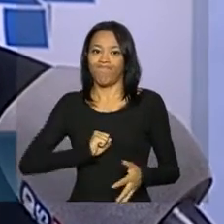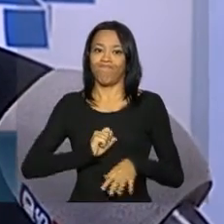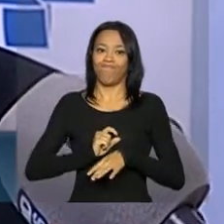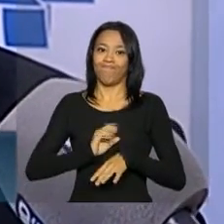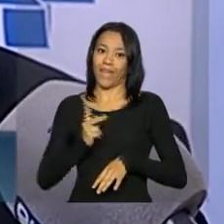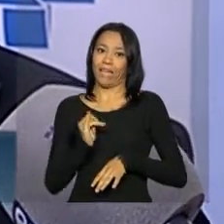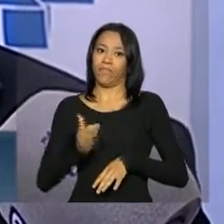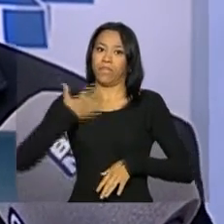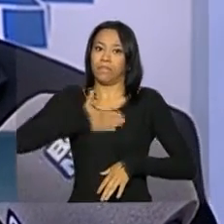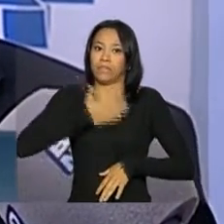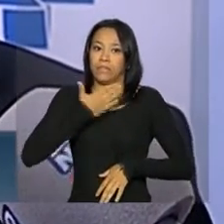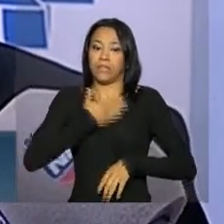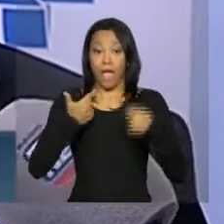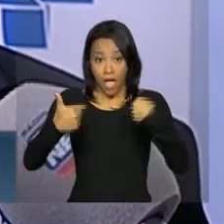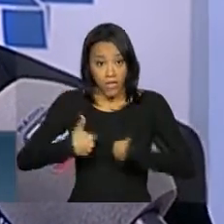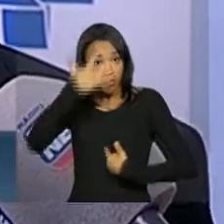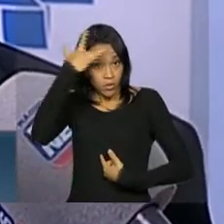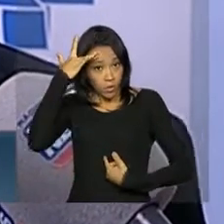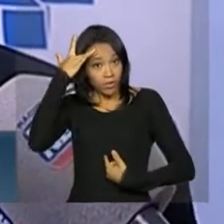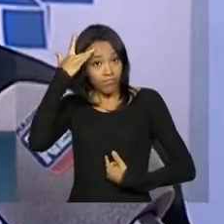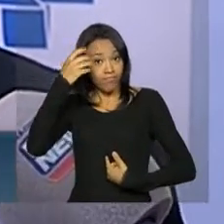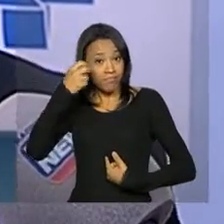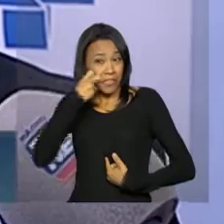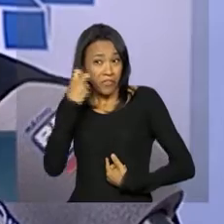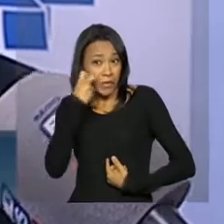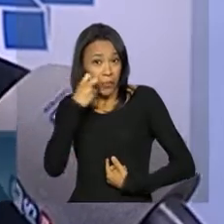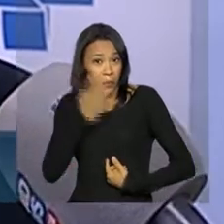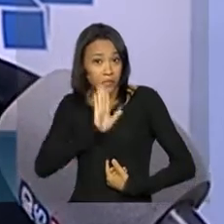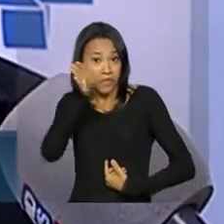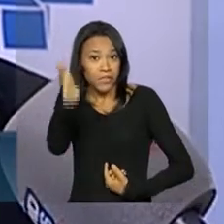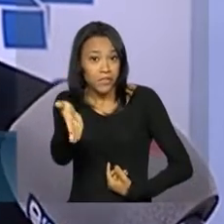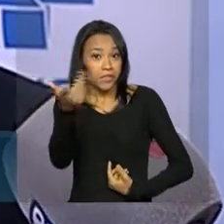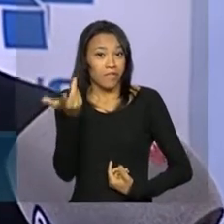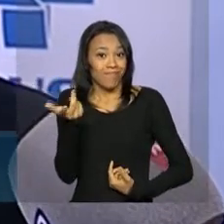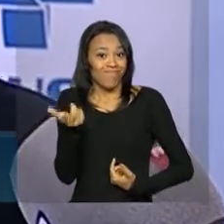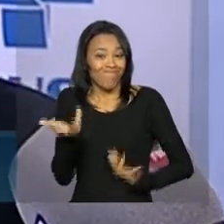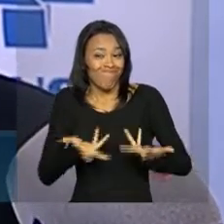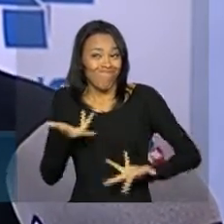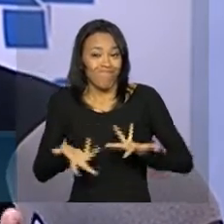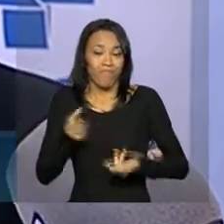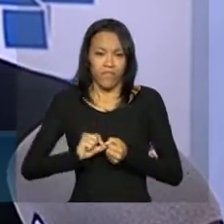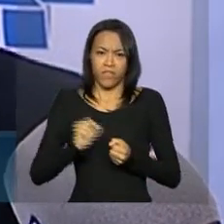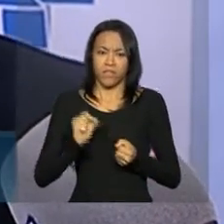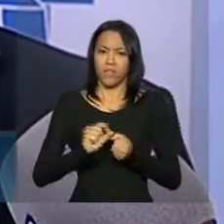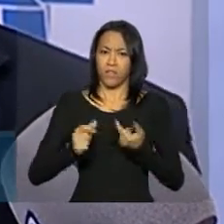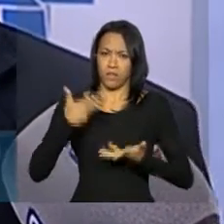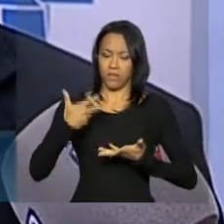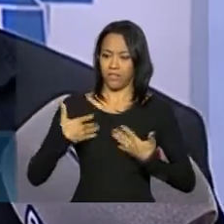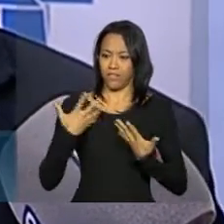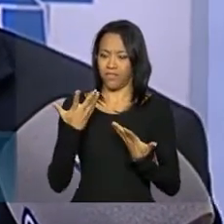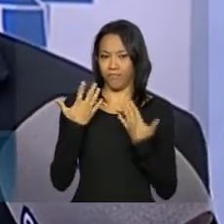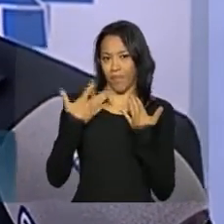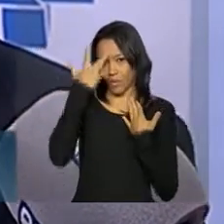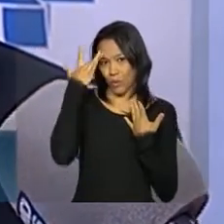o vírus HIV, essa pessoa pode ter um certo constrangimento, uma certa vergonha, um certo receio de se expor